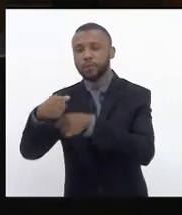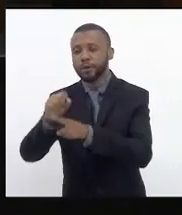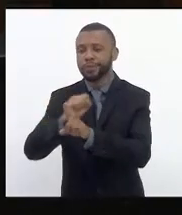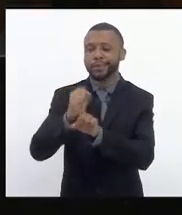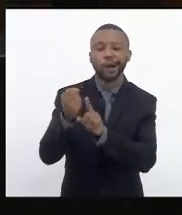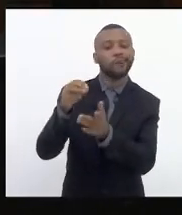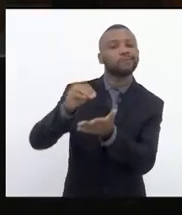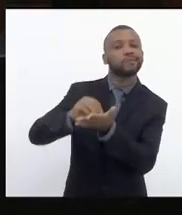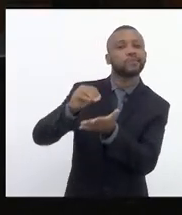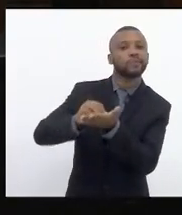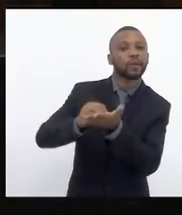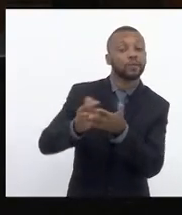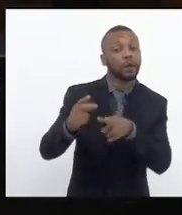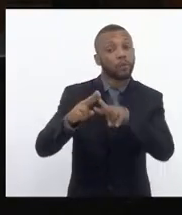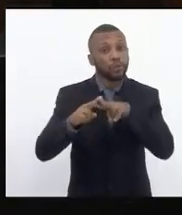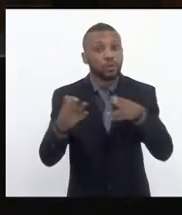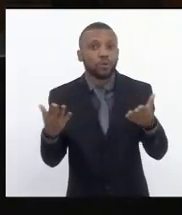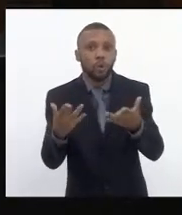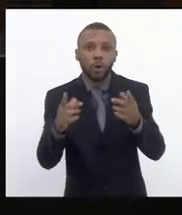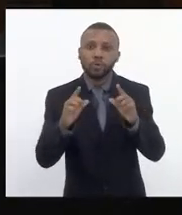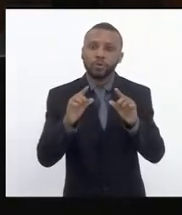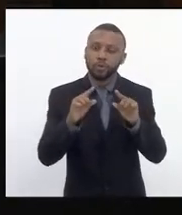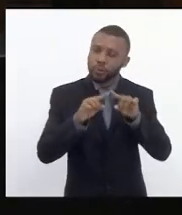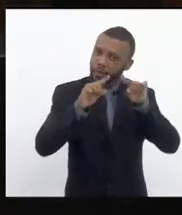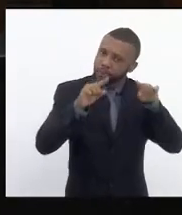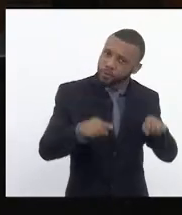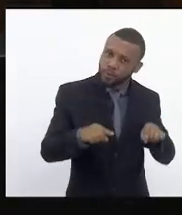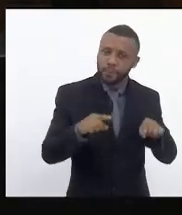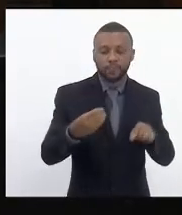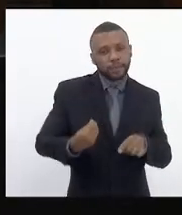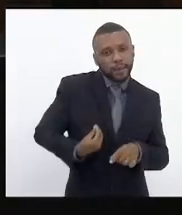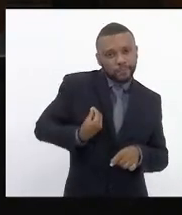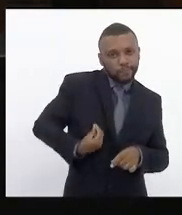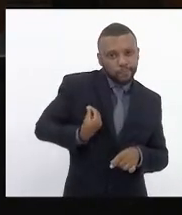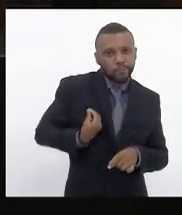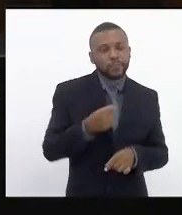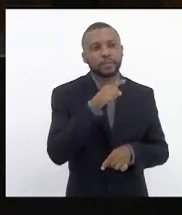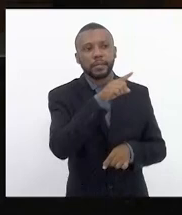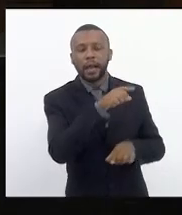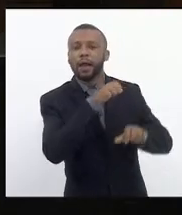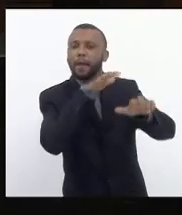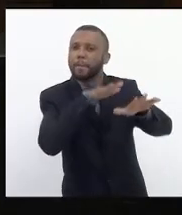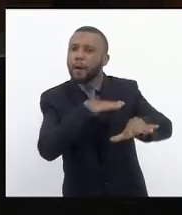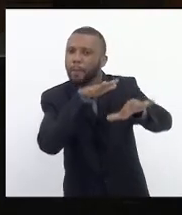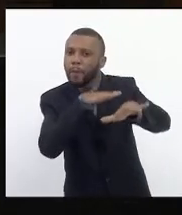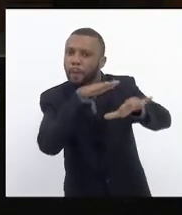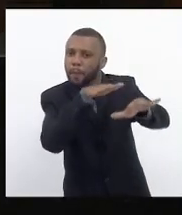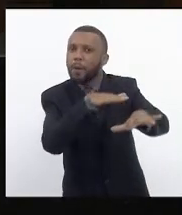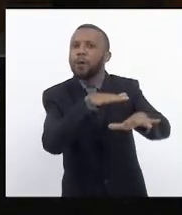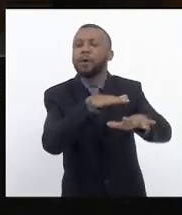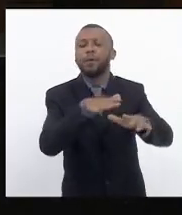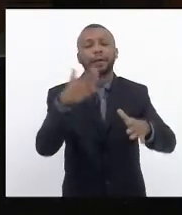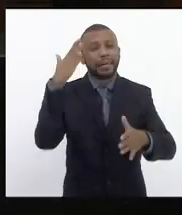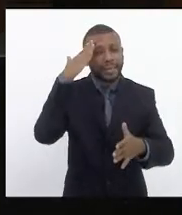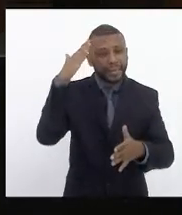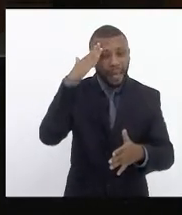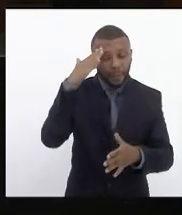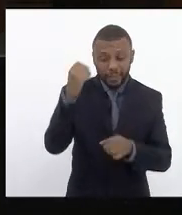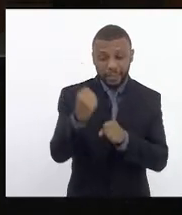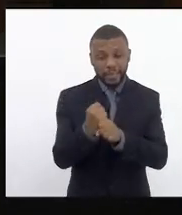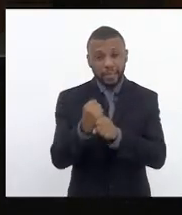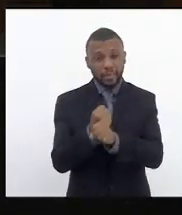e é por isso que o terminou hoje está aqui na casa estava fora em alto porque sabe que está desde